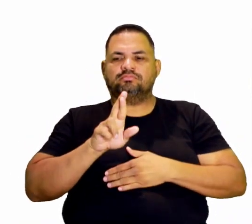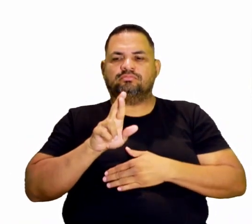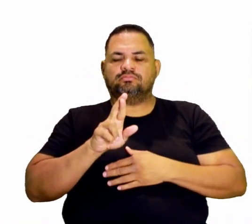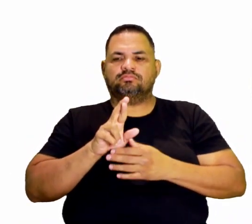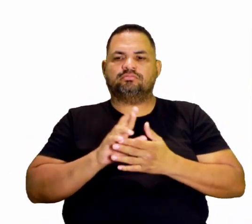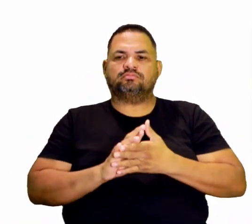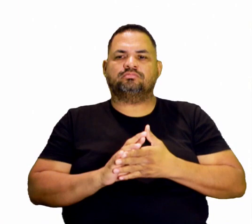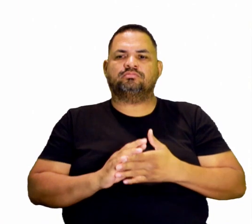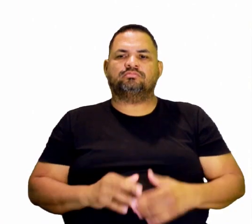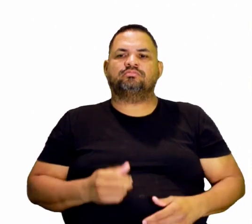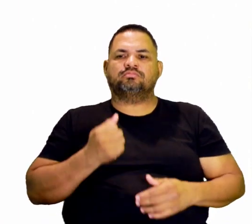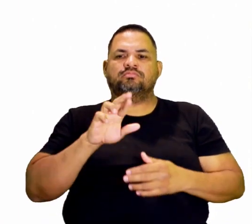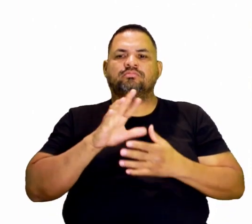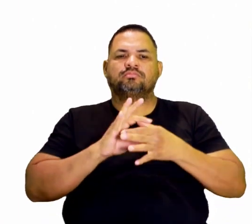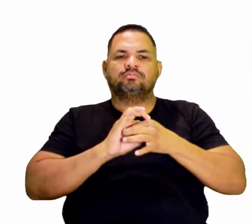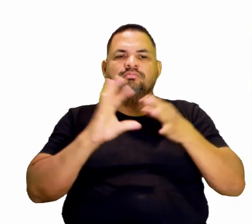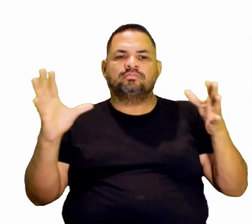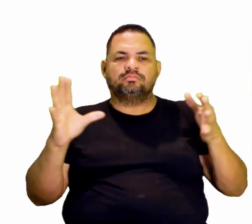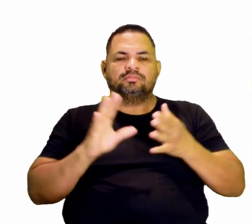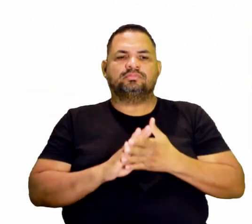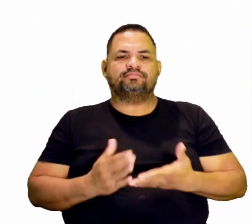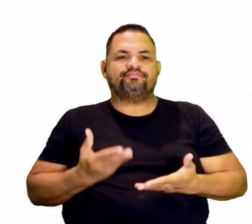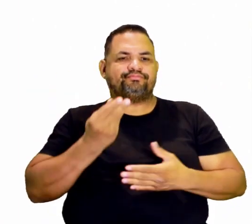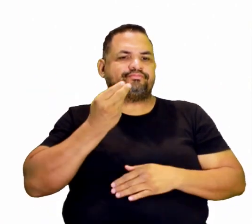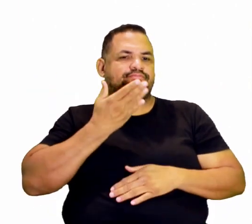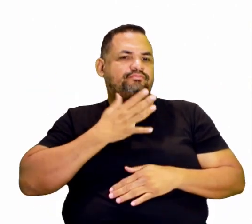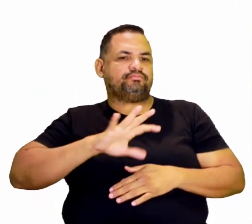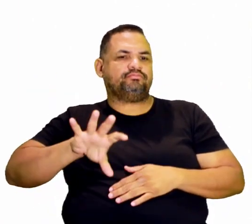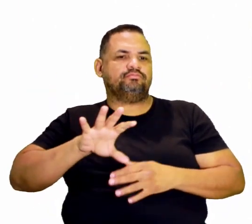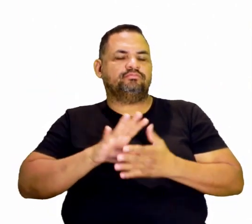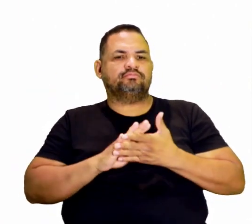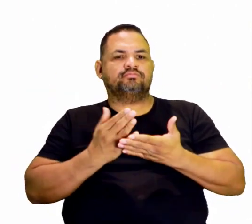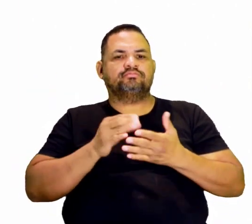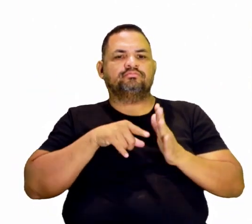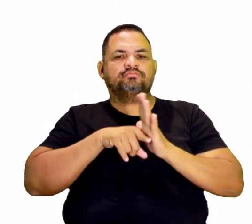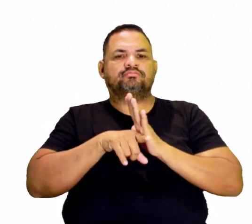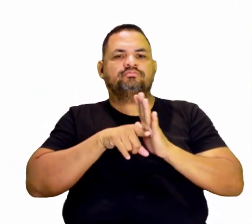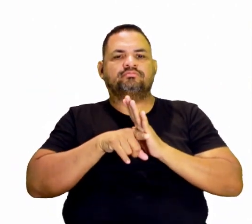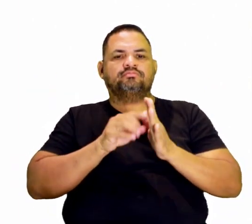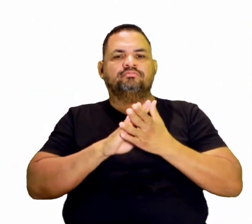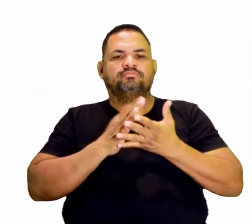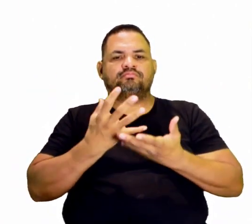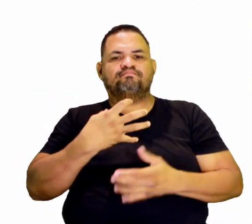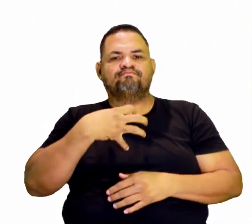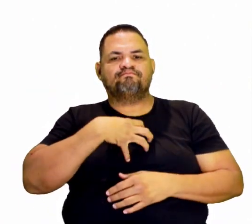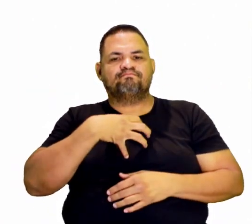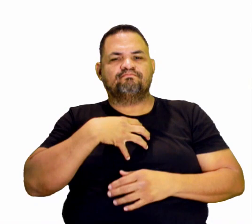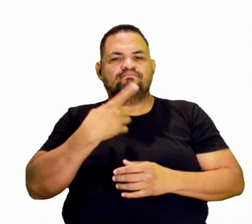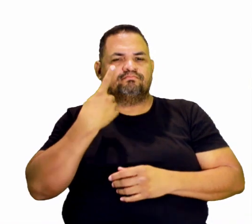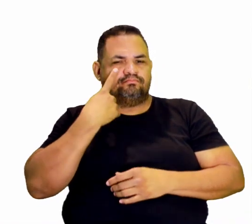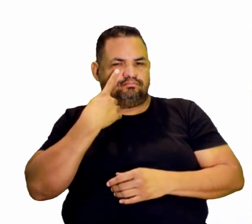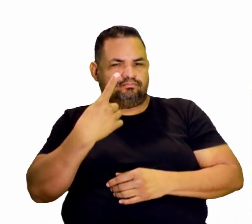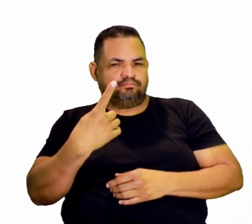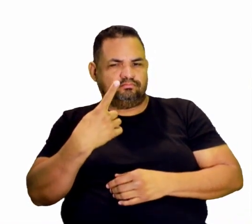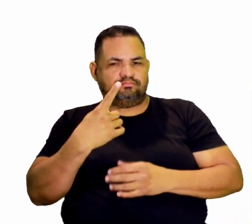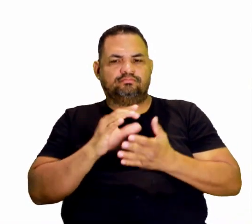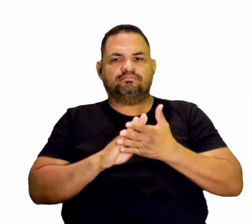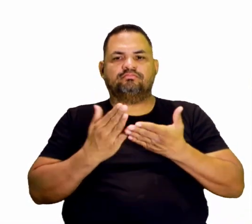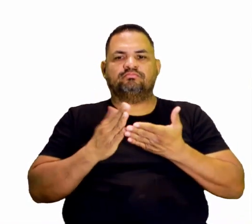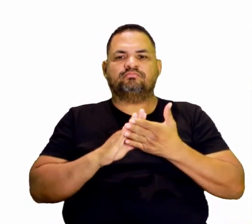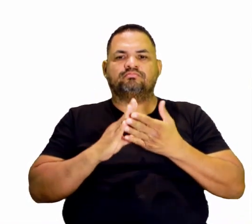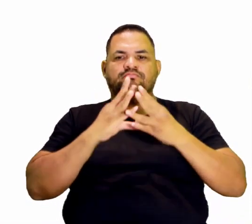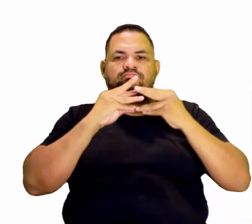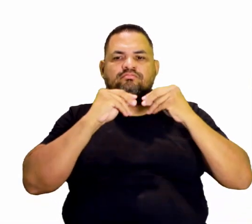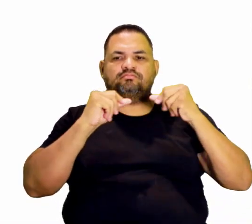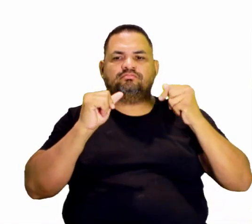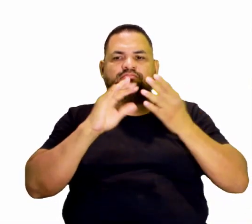livre. E o último aí, recusa da pesquisa sobre a percepção óptica quanto à